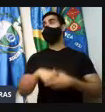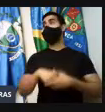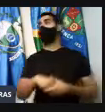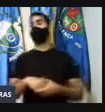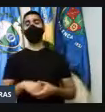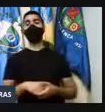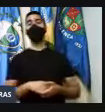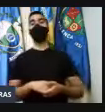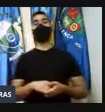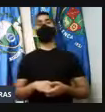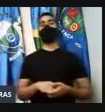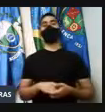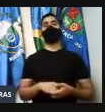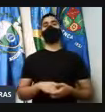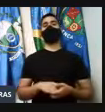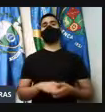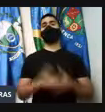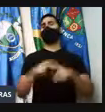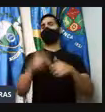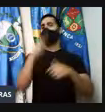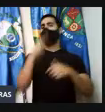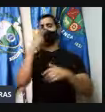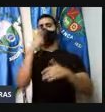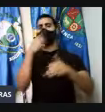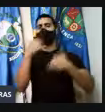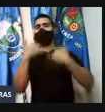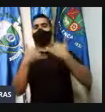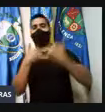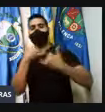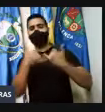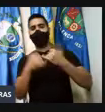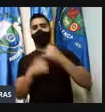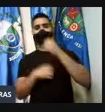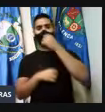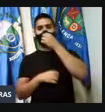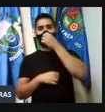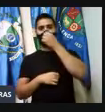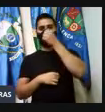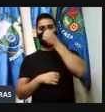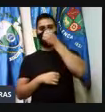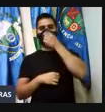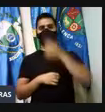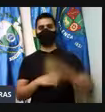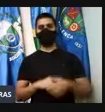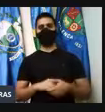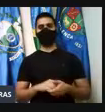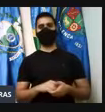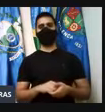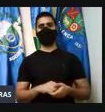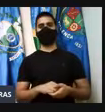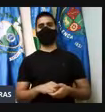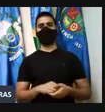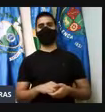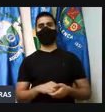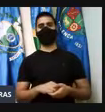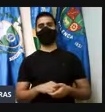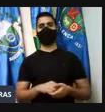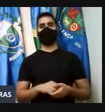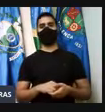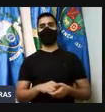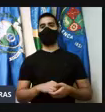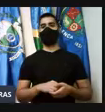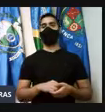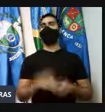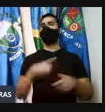Então, a gente fica nessa brincadeira, né? Parece que a Prev não está levando a sério, né, a